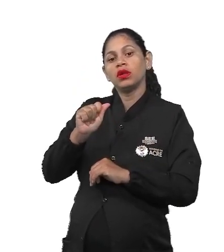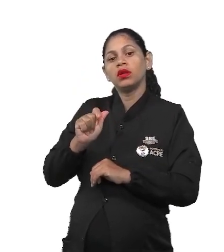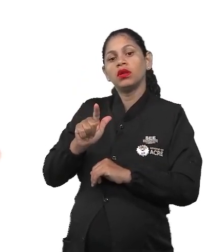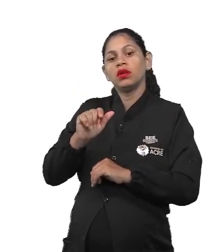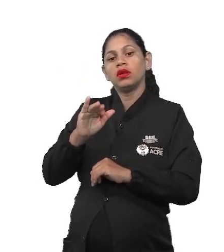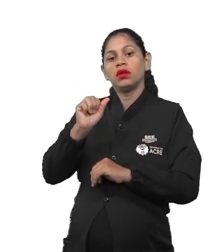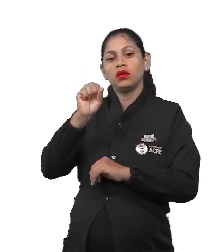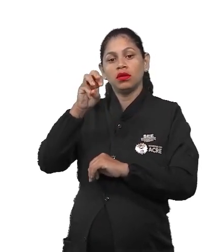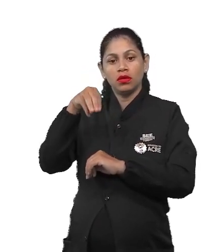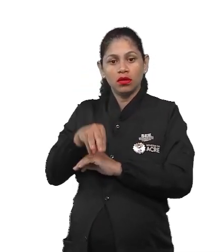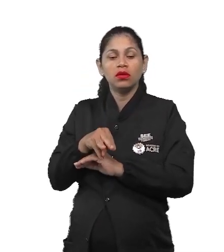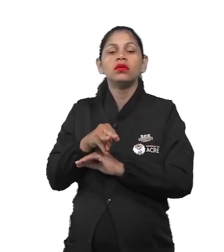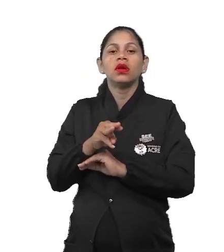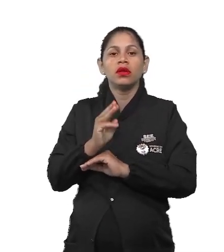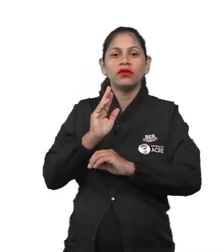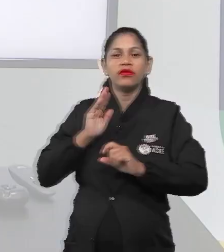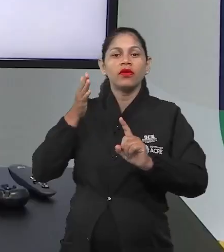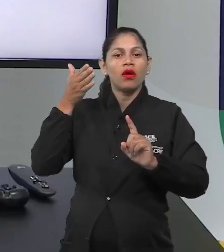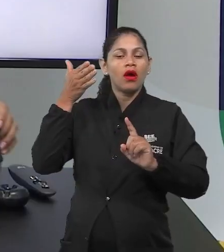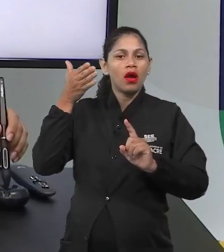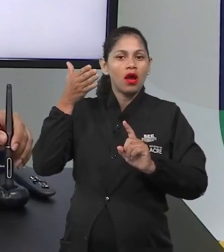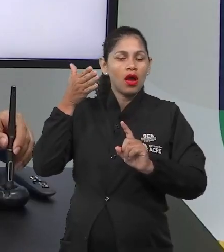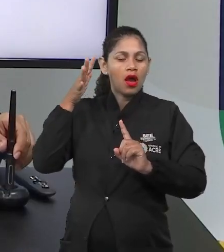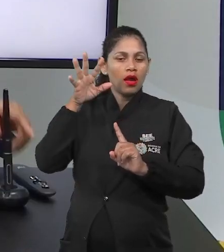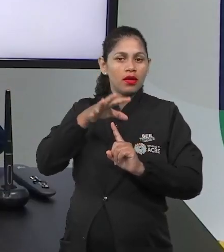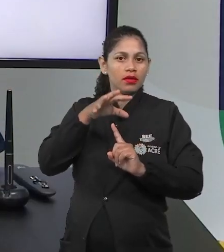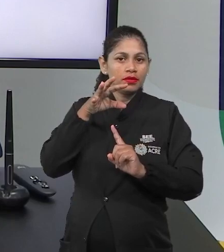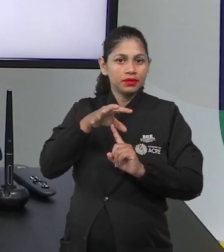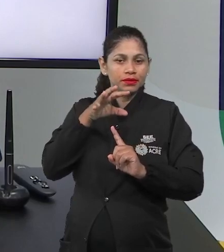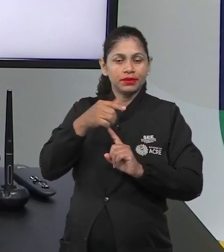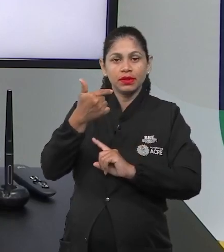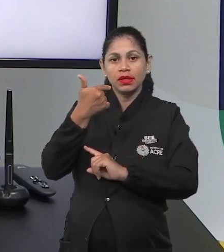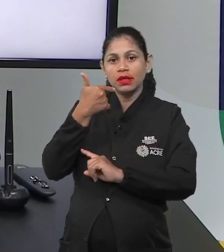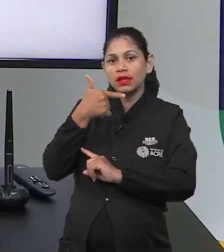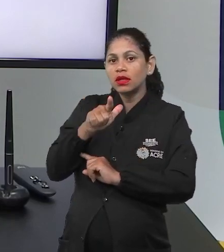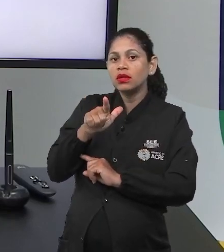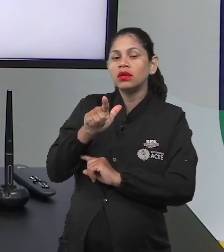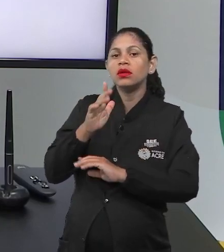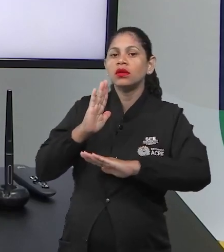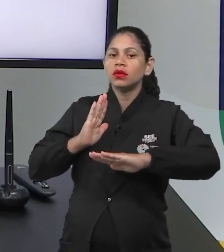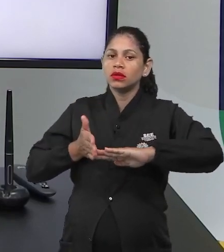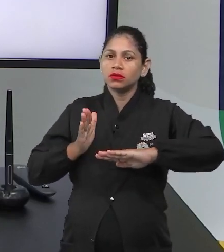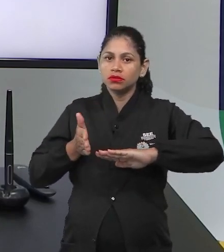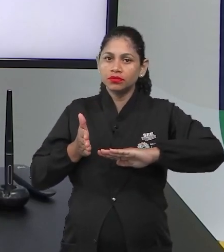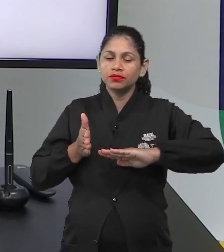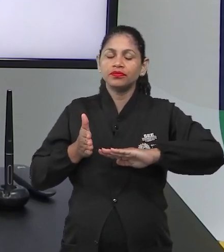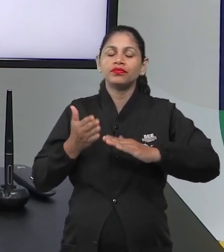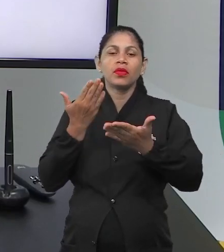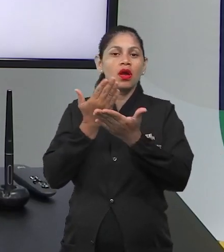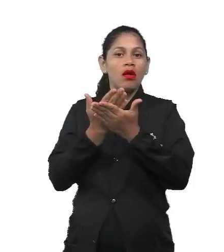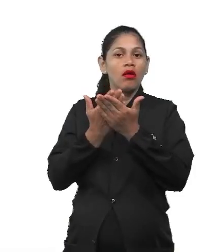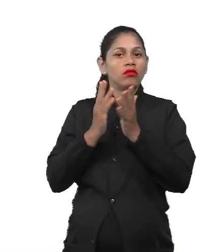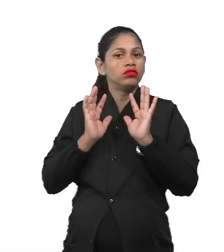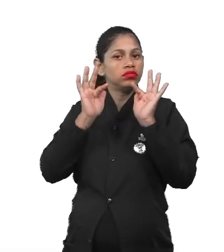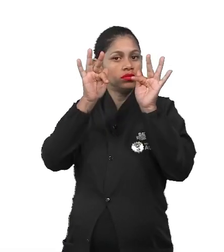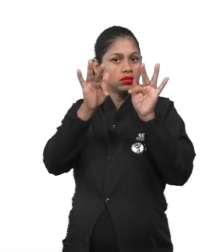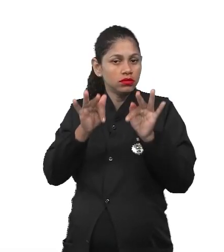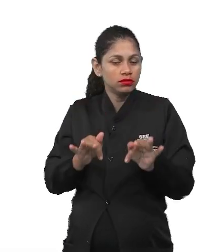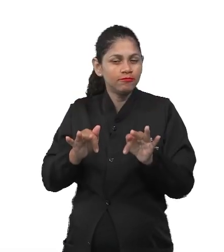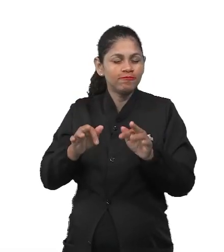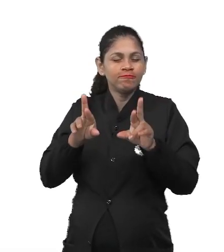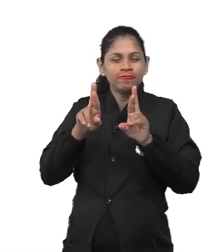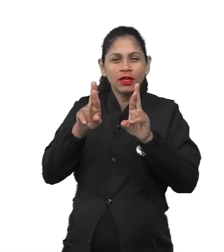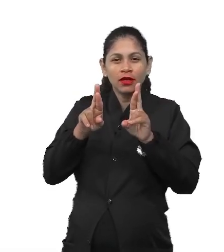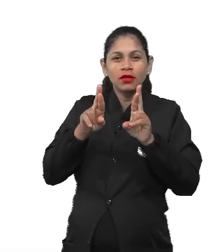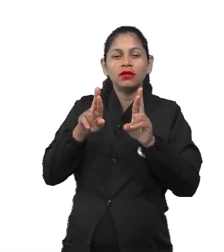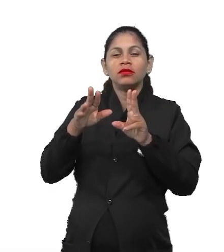na língua inglesa moderna e atual. Tudo bem? A nossa aula hoje foi finalizada. Espero que